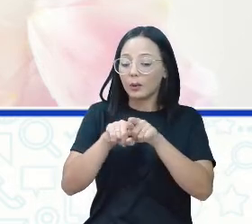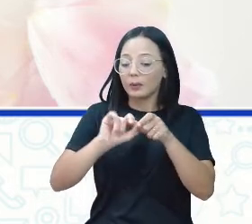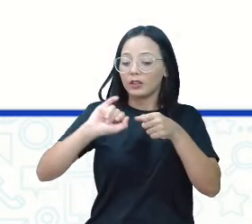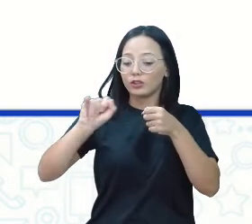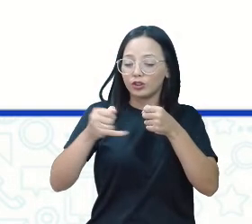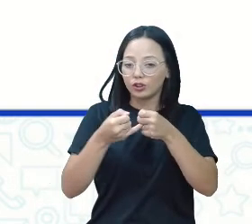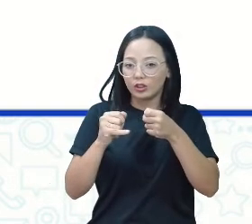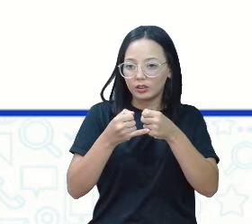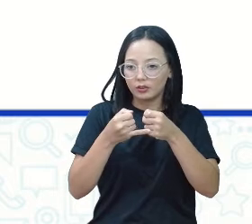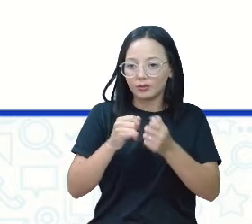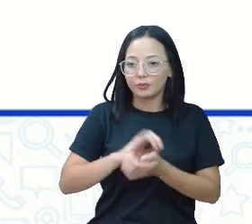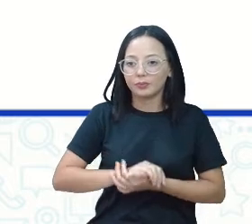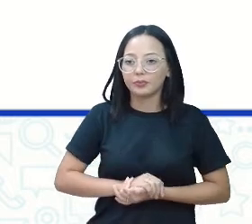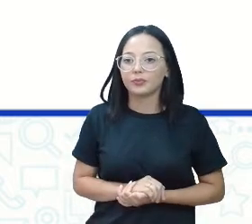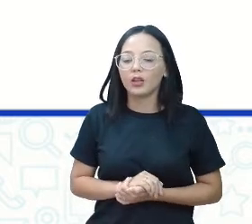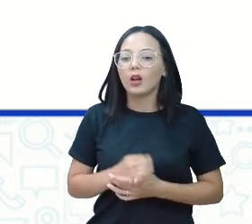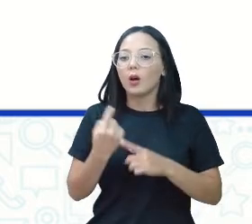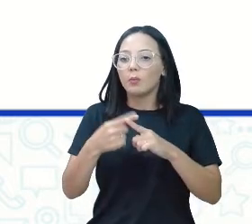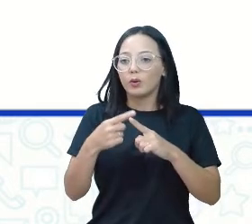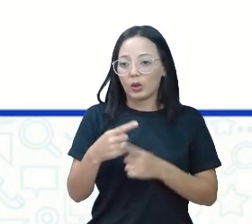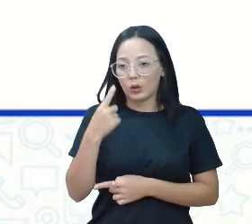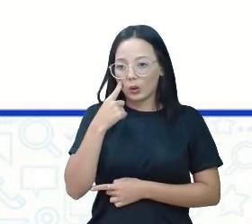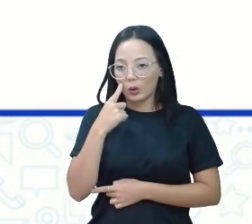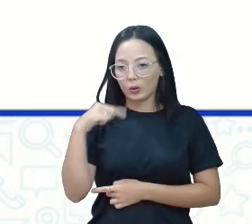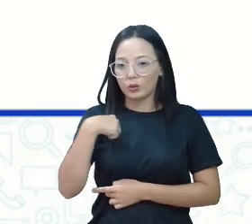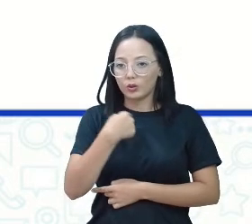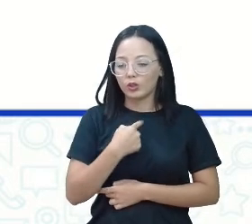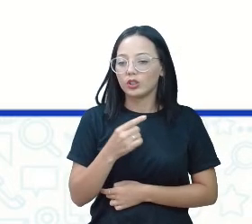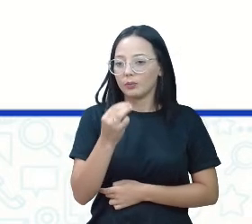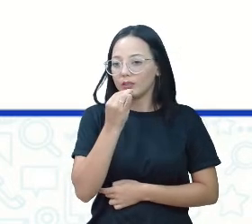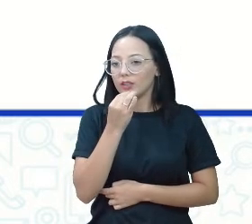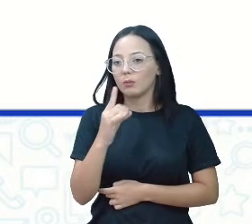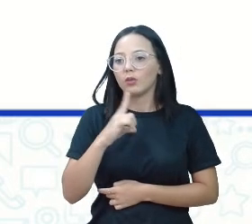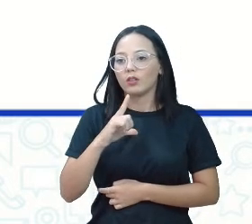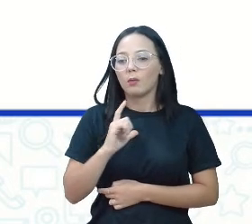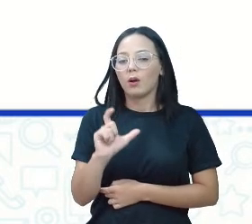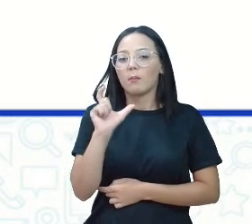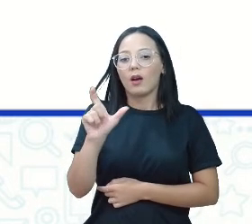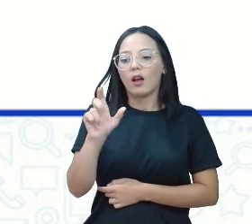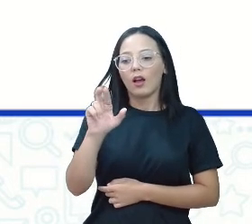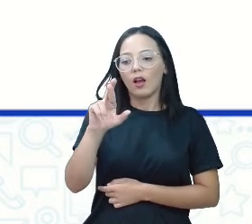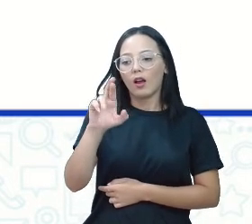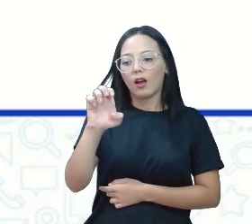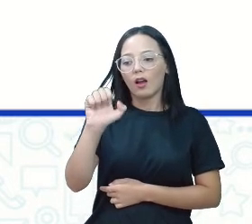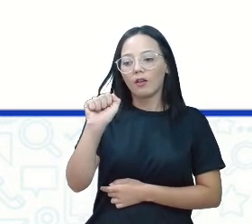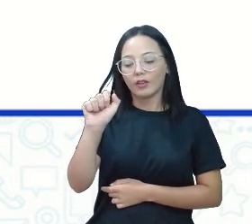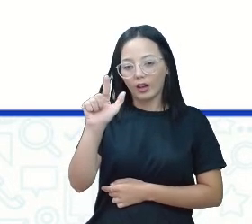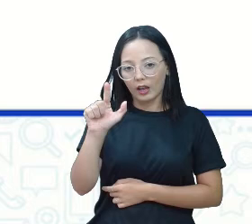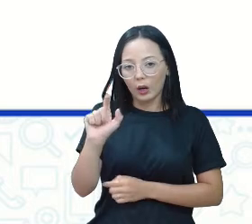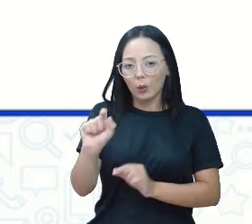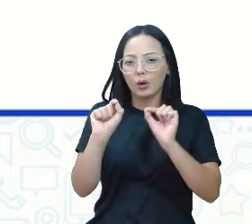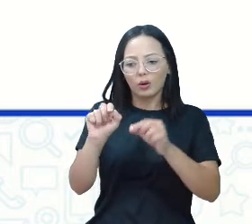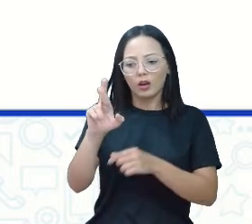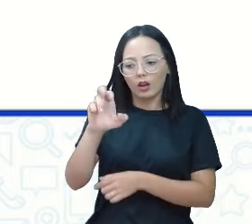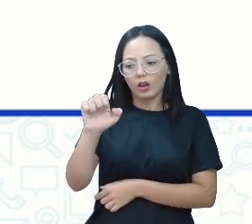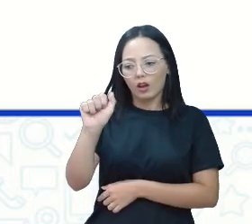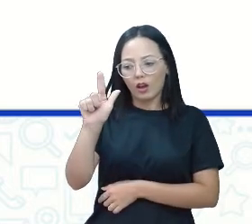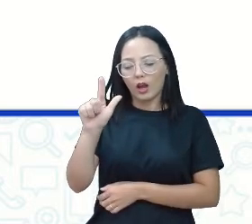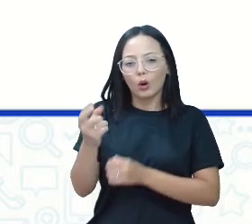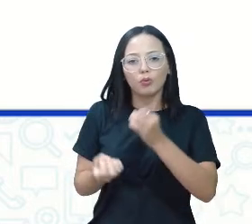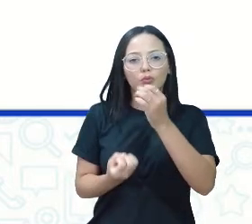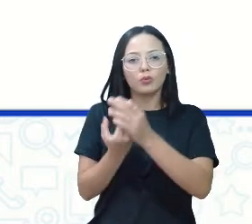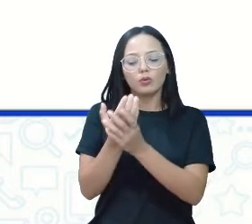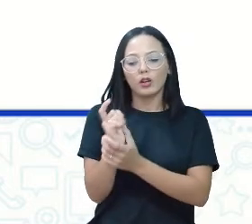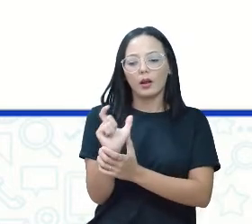adjetivos. Então, nós temos aqui um exemplo, não é? A palavra real, dando origem